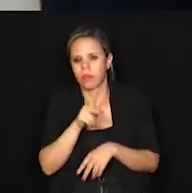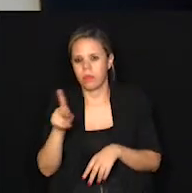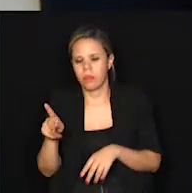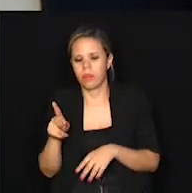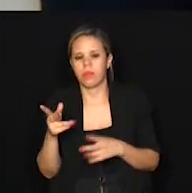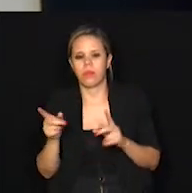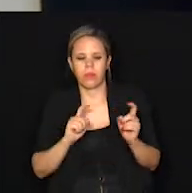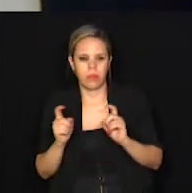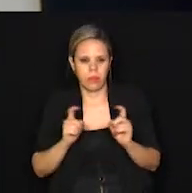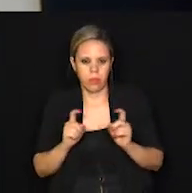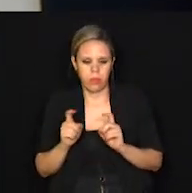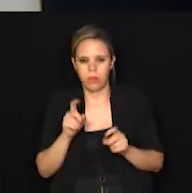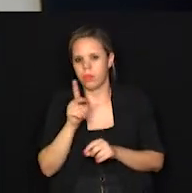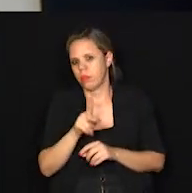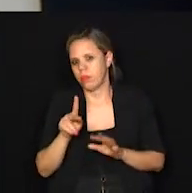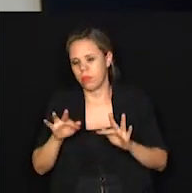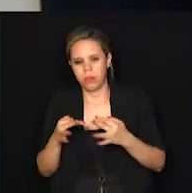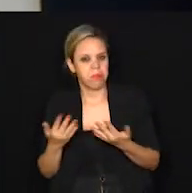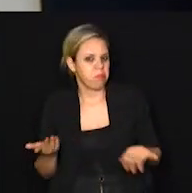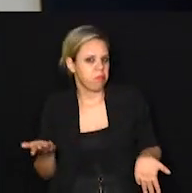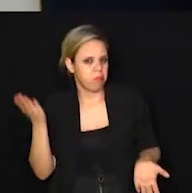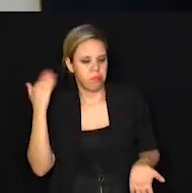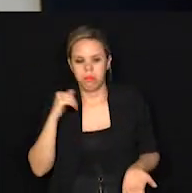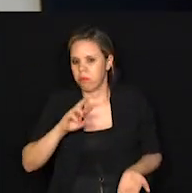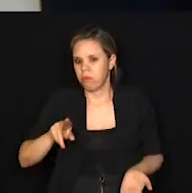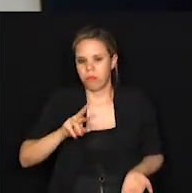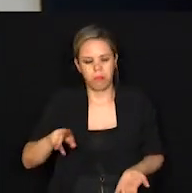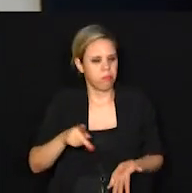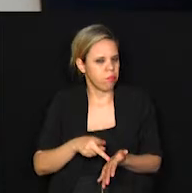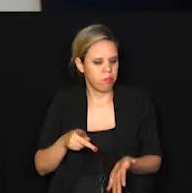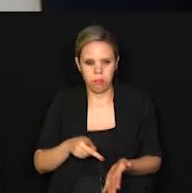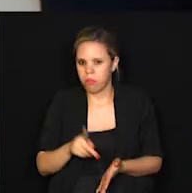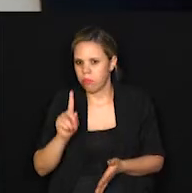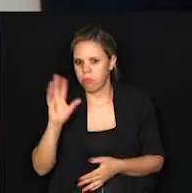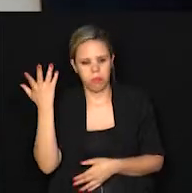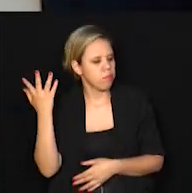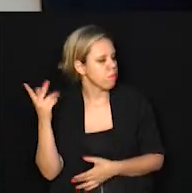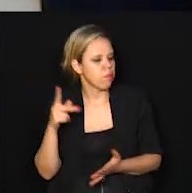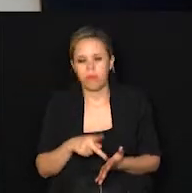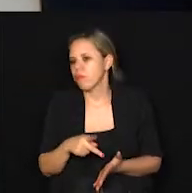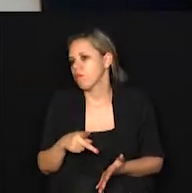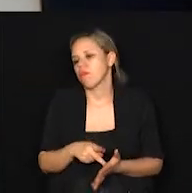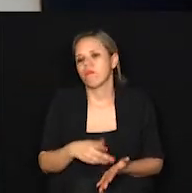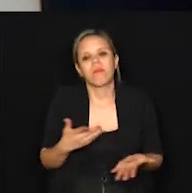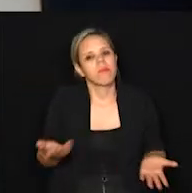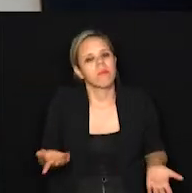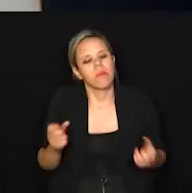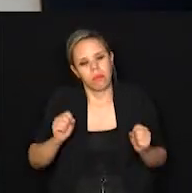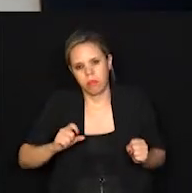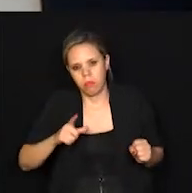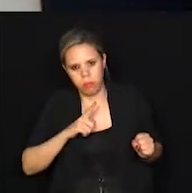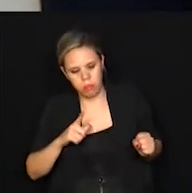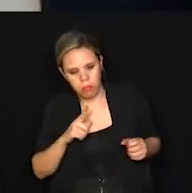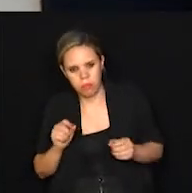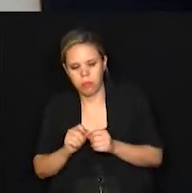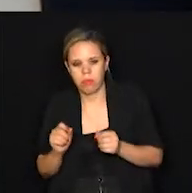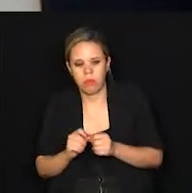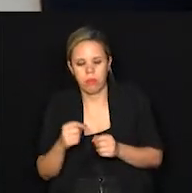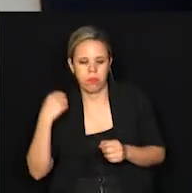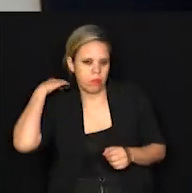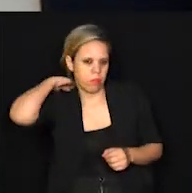Continuando, então, eu gostaria de trazer alguns exemplos. Eu acho que nós temos